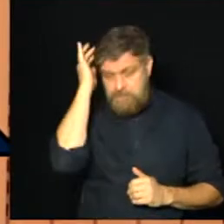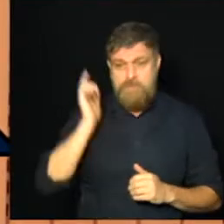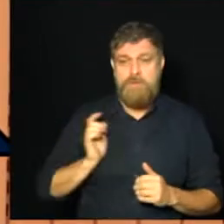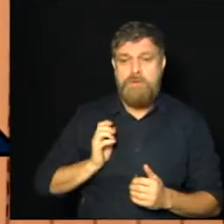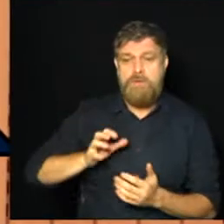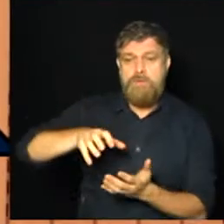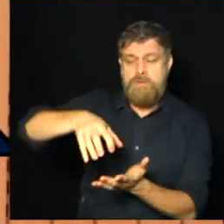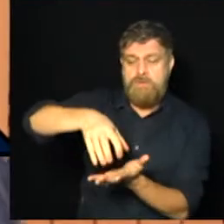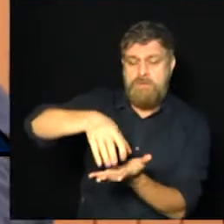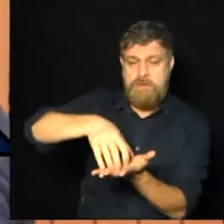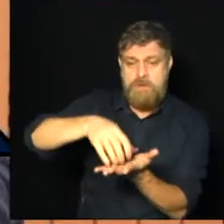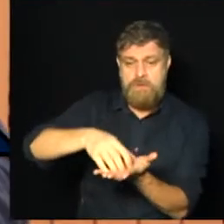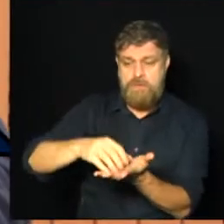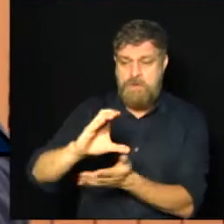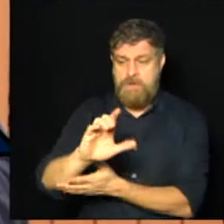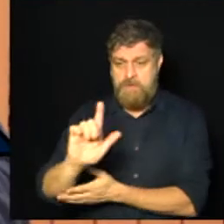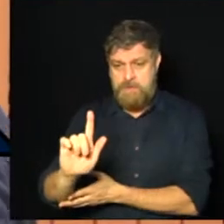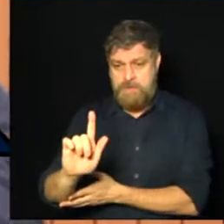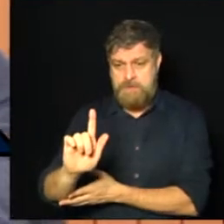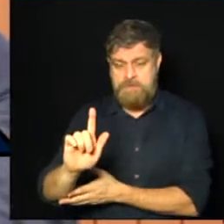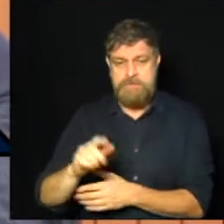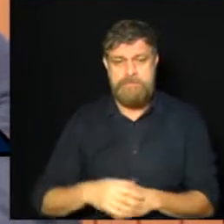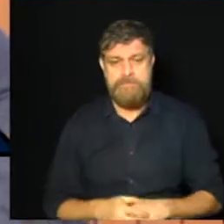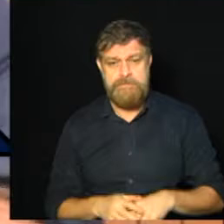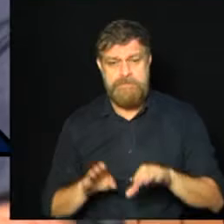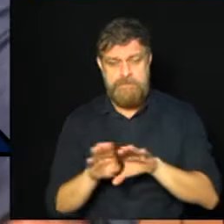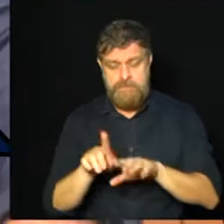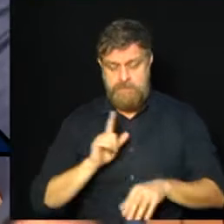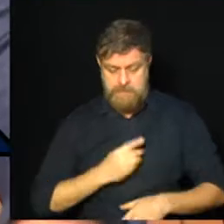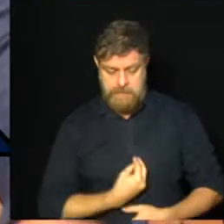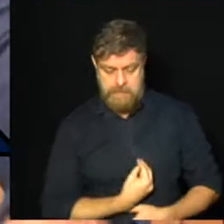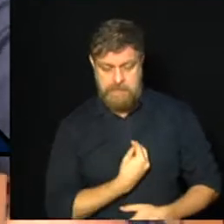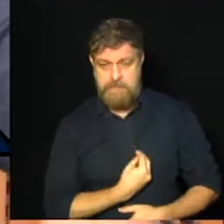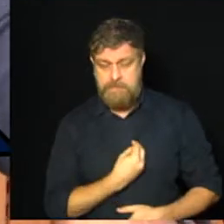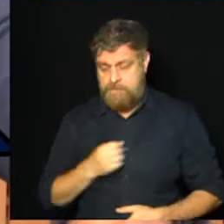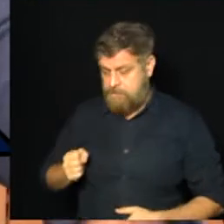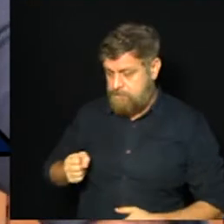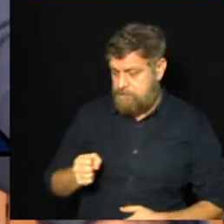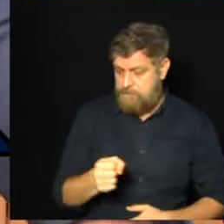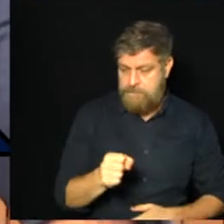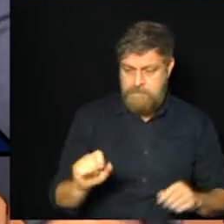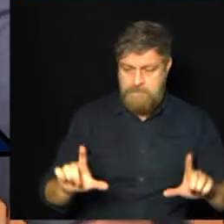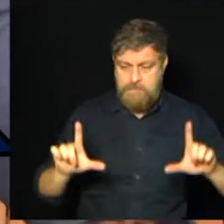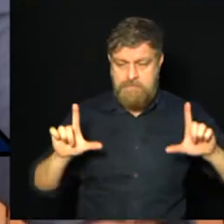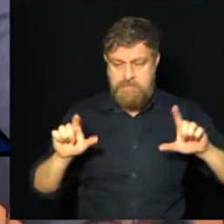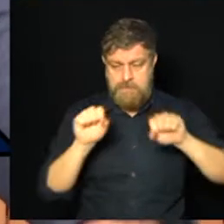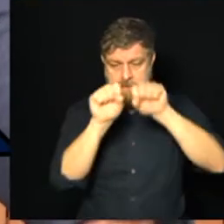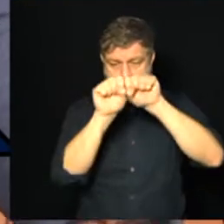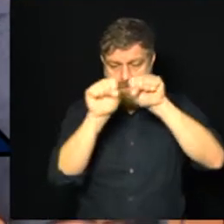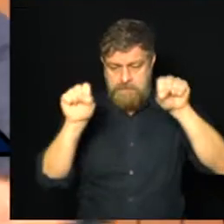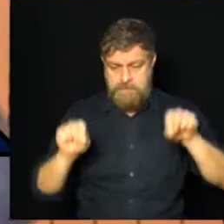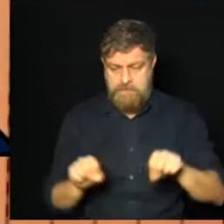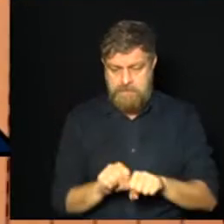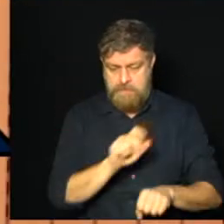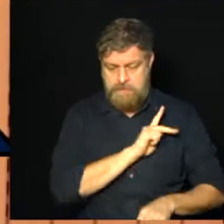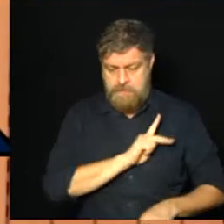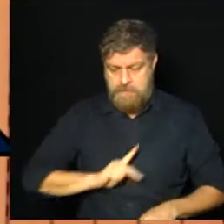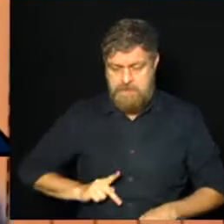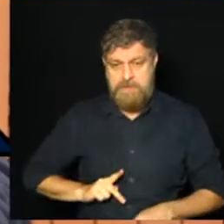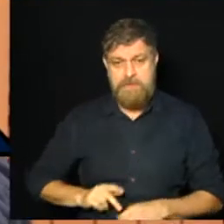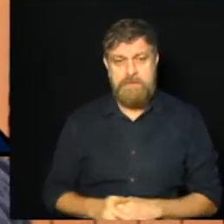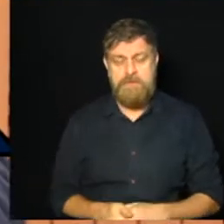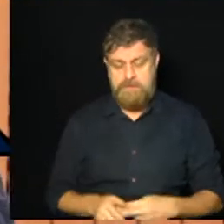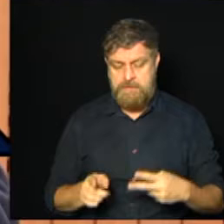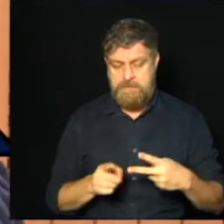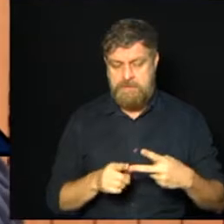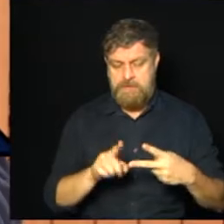para a UPA Campo Grande, e nós temos aqui a presença do presidente, do doutor Estênio e da